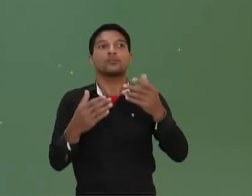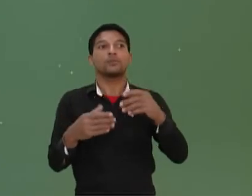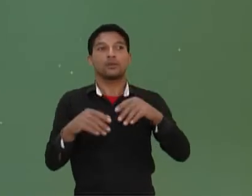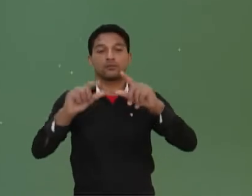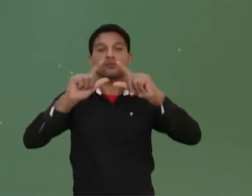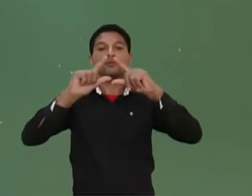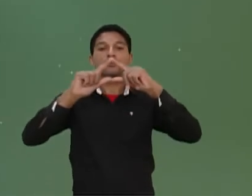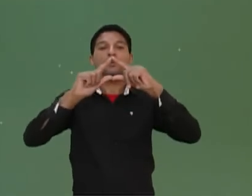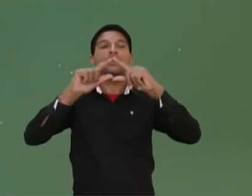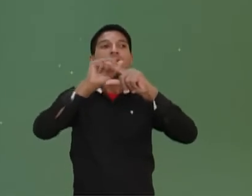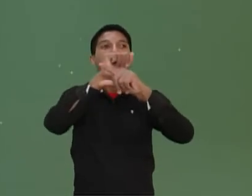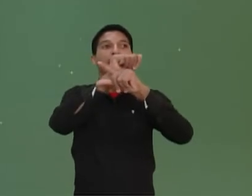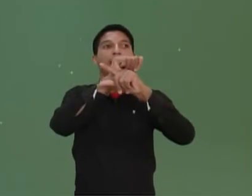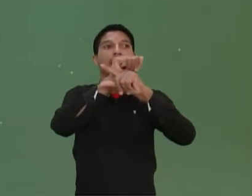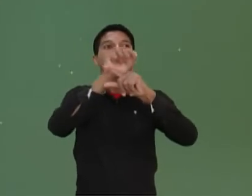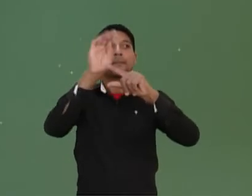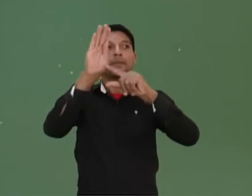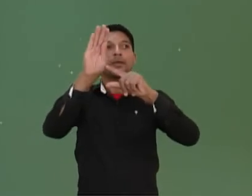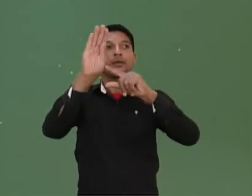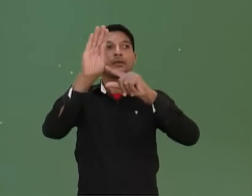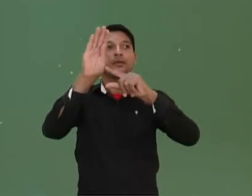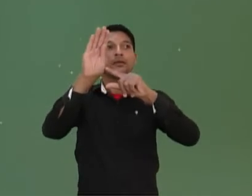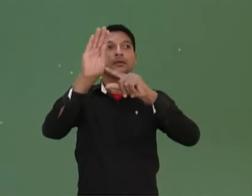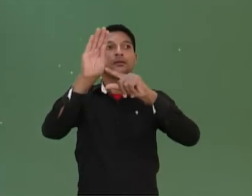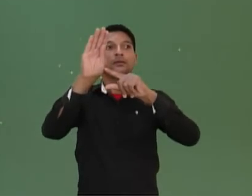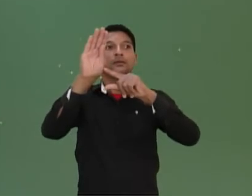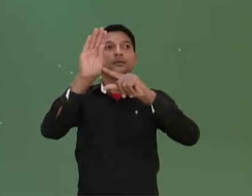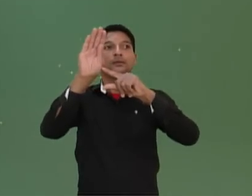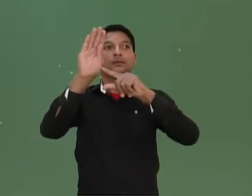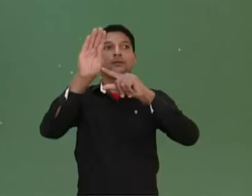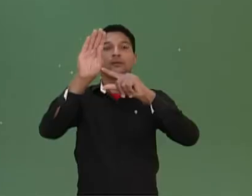esse triângulo aqui, e o triângulo BEC.